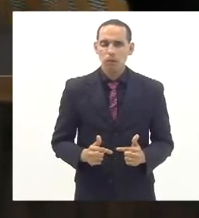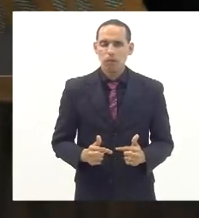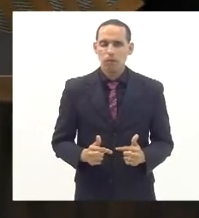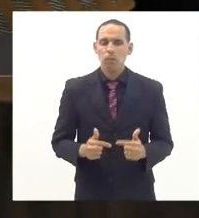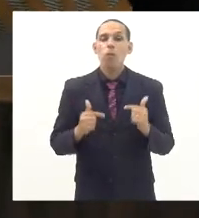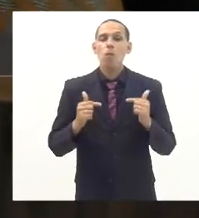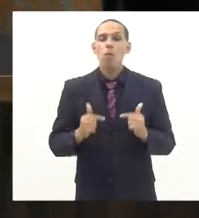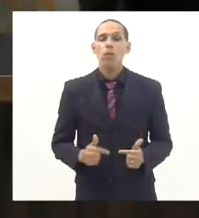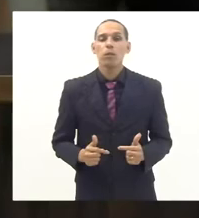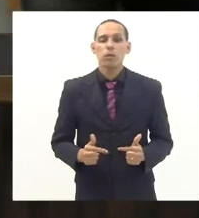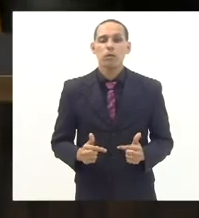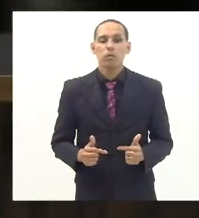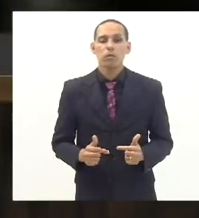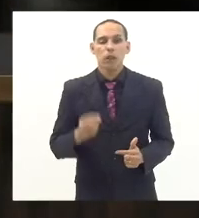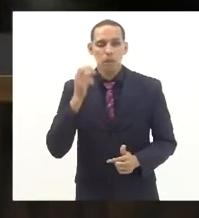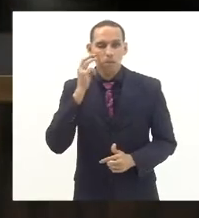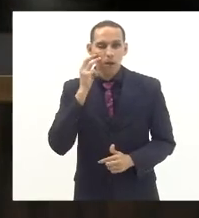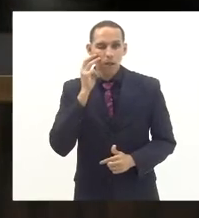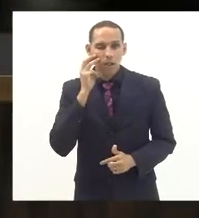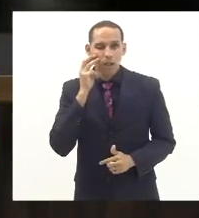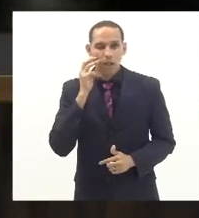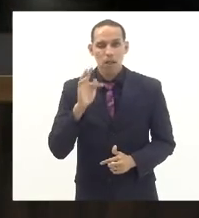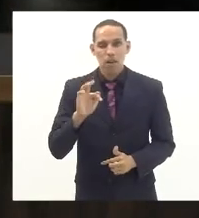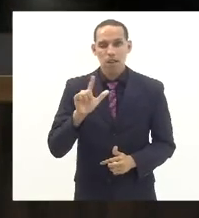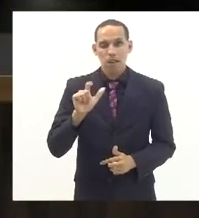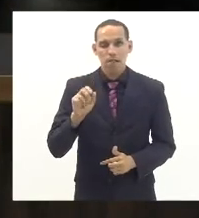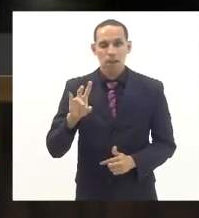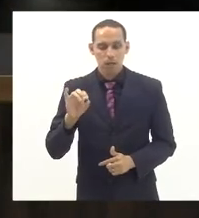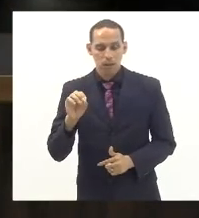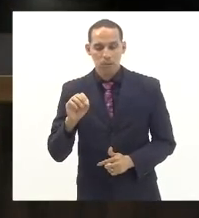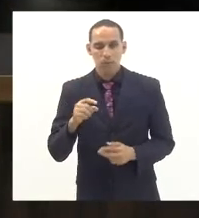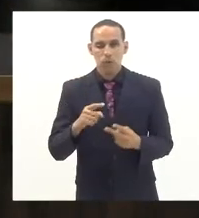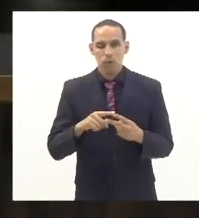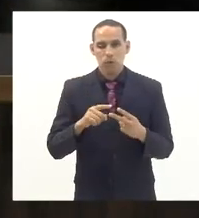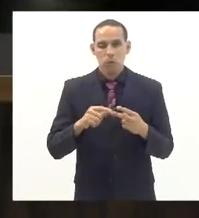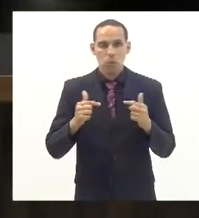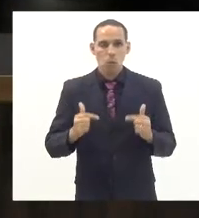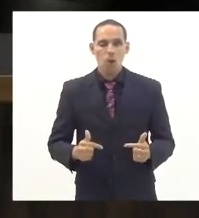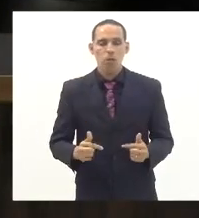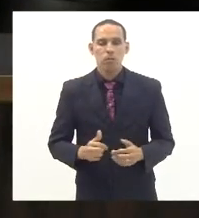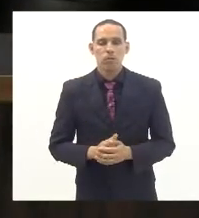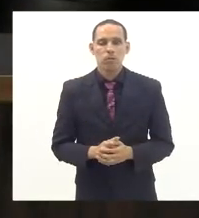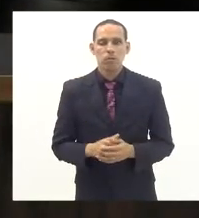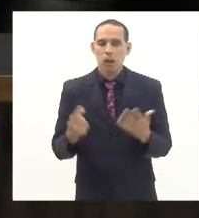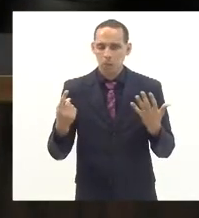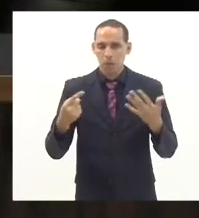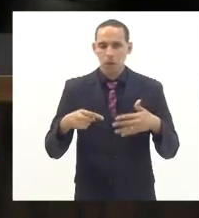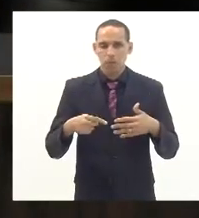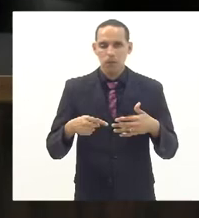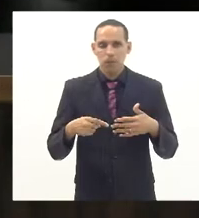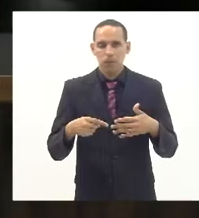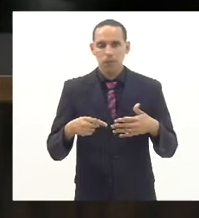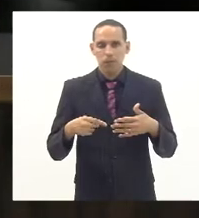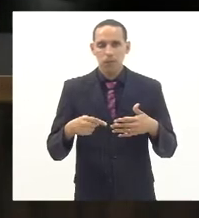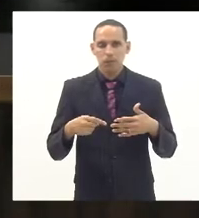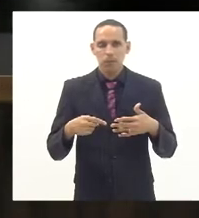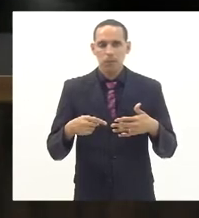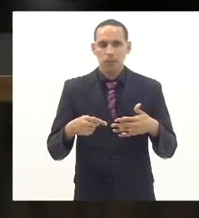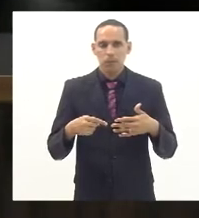abstenção waldeck Flávio Serafim o PSOL